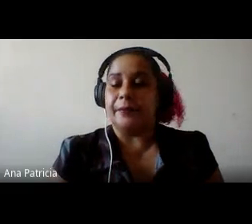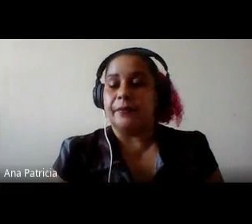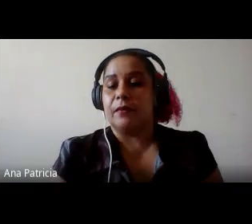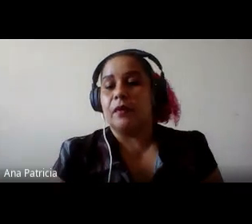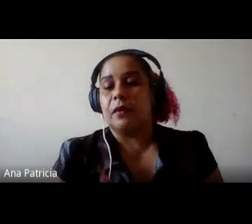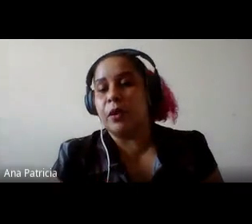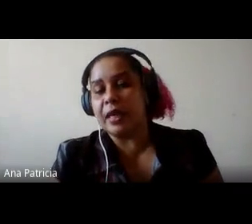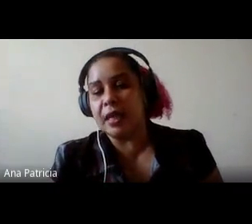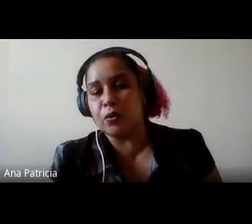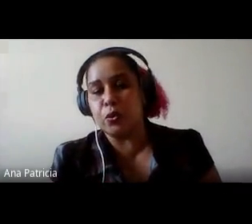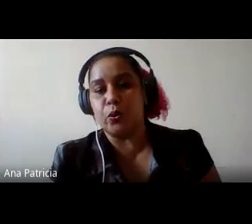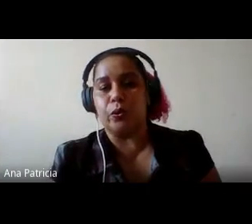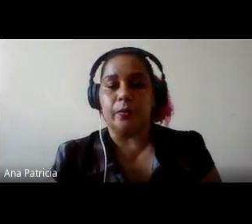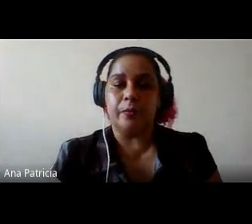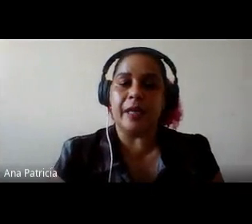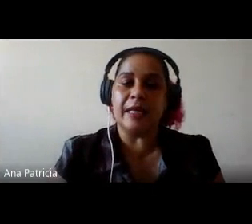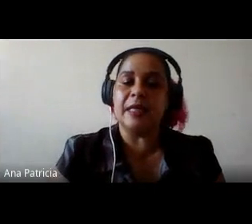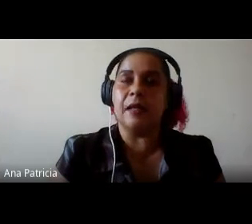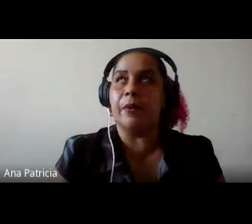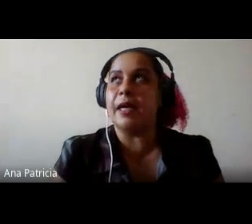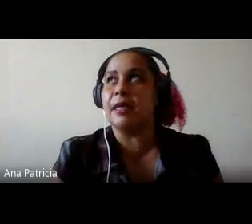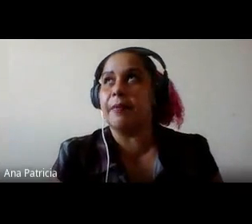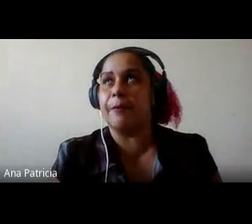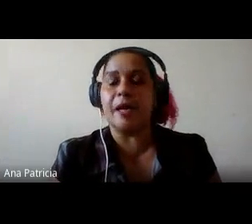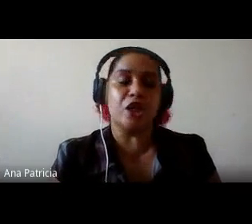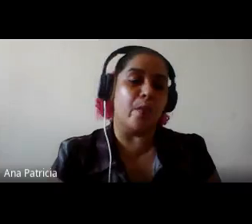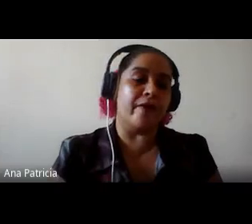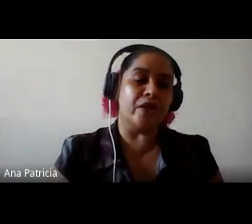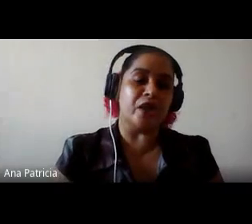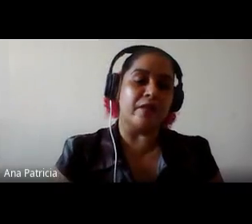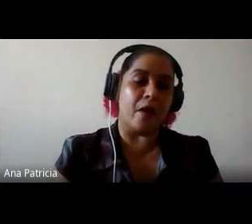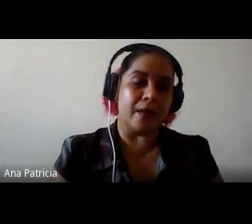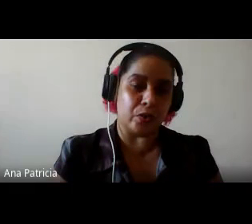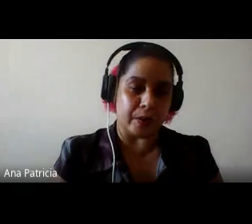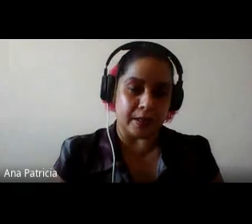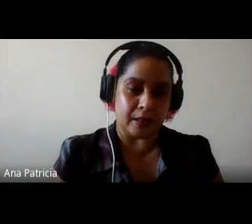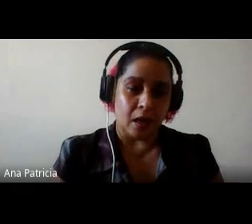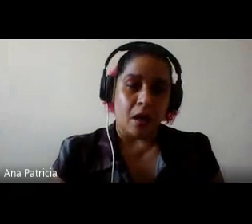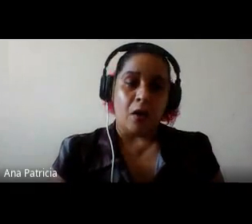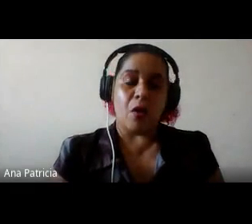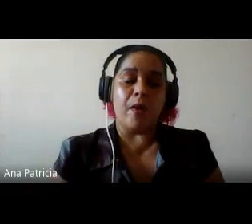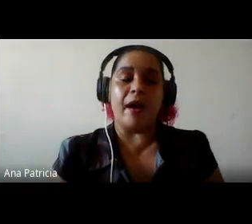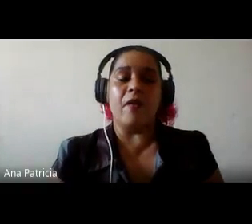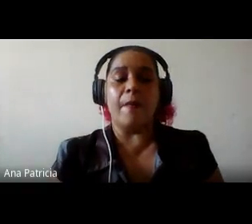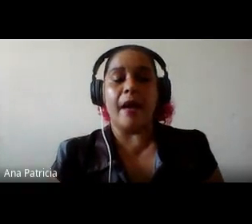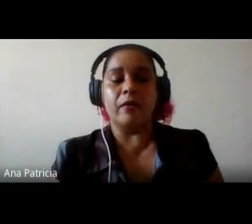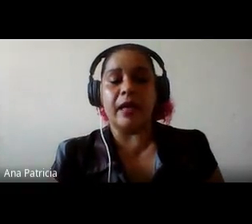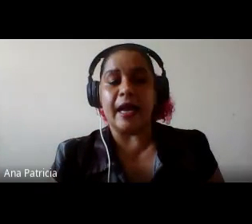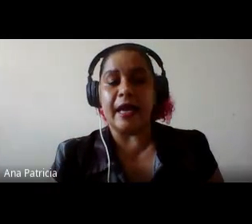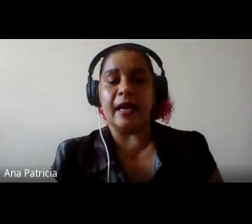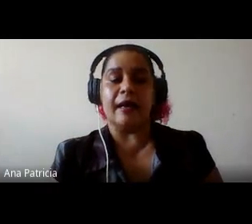Falando agora, conhecer o surdo. Precisa, por exemplo, preencher uma ficha de informações. Como é que